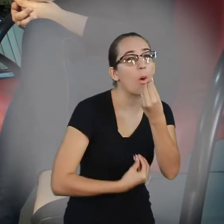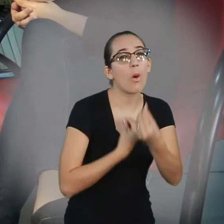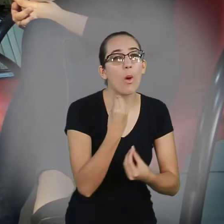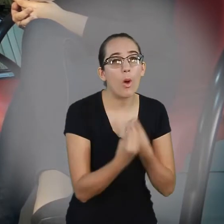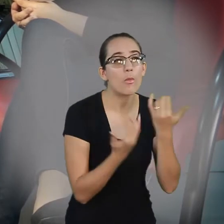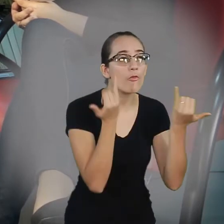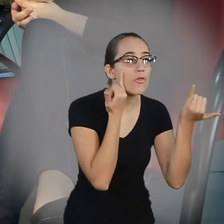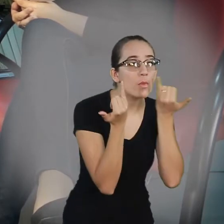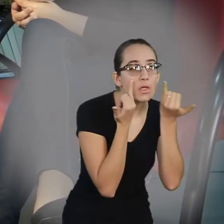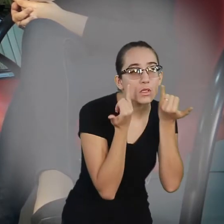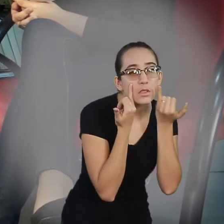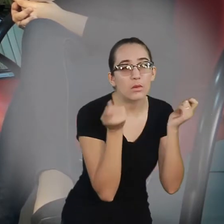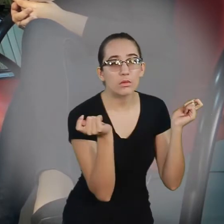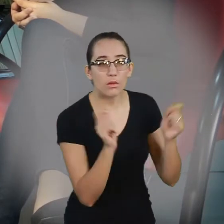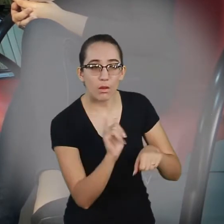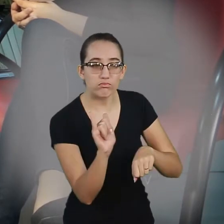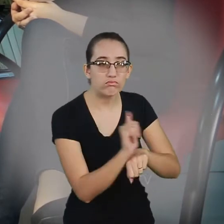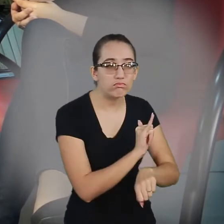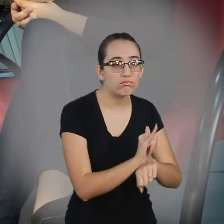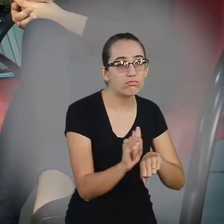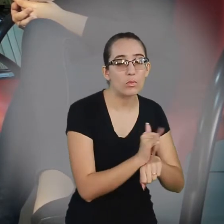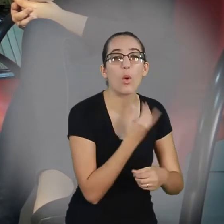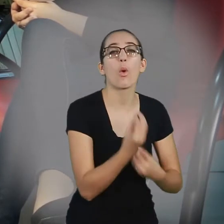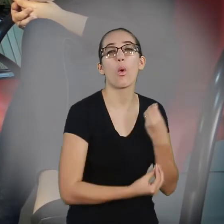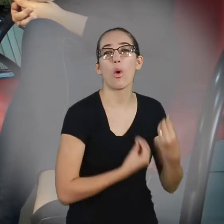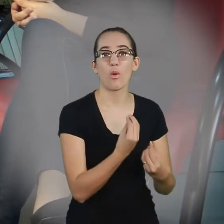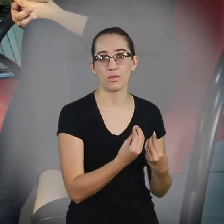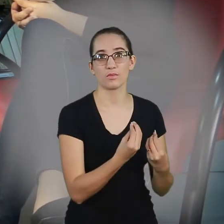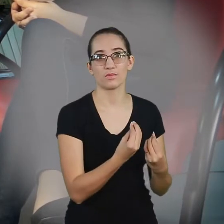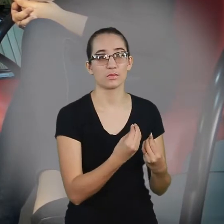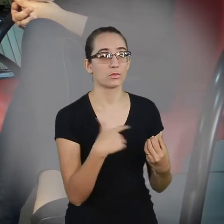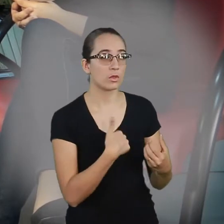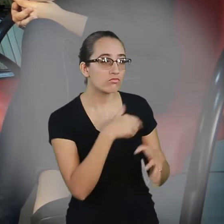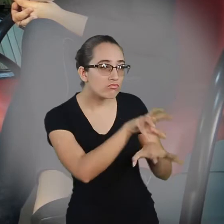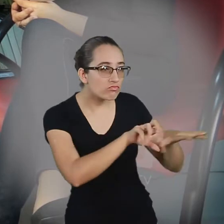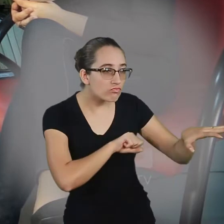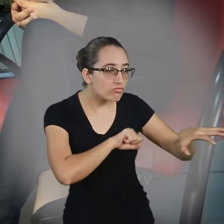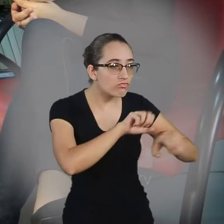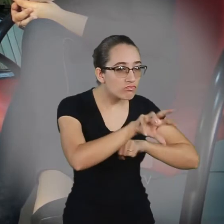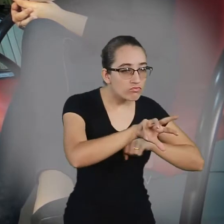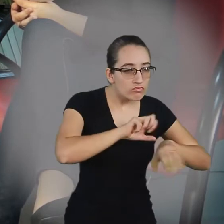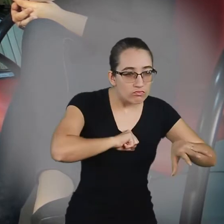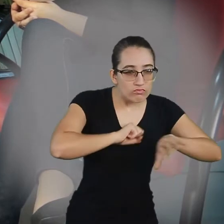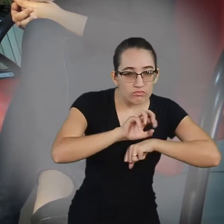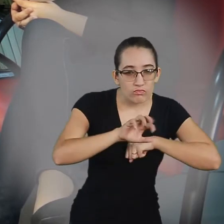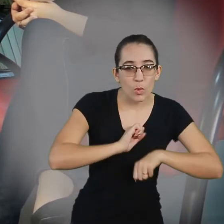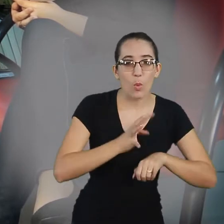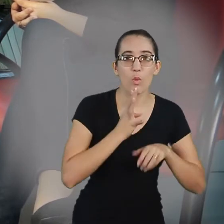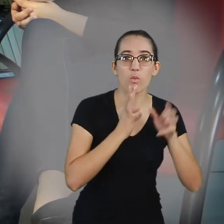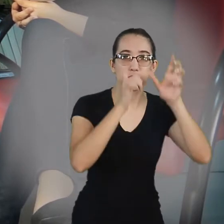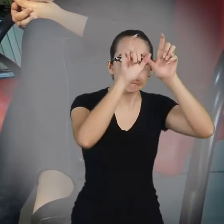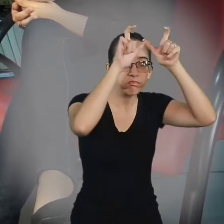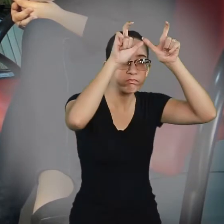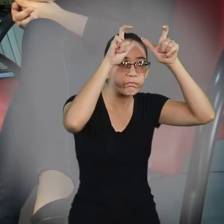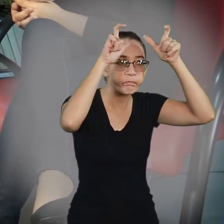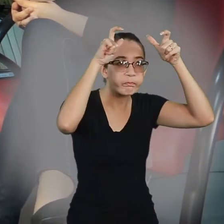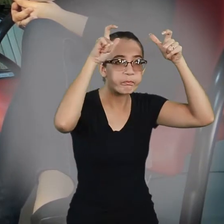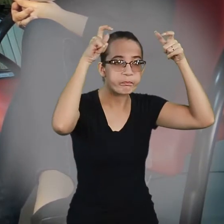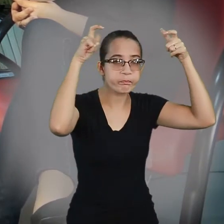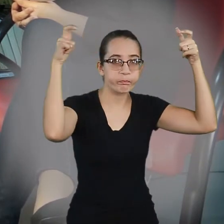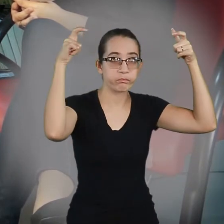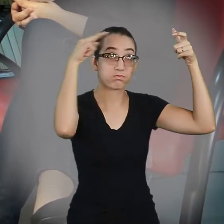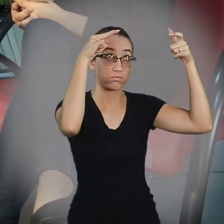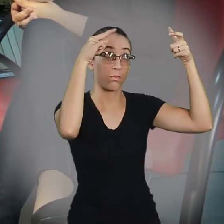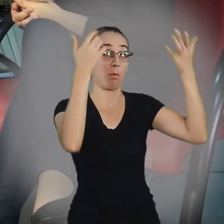de informações, melhor, que a gente capta no ambiente. Ou seja, a gente vai formando uma base de conhecimento, o ser humano vai formando uma base de